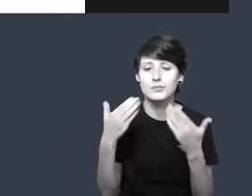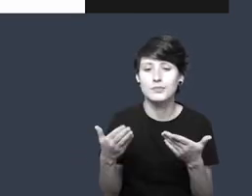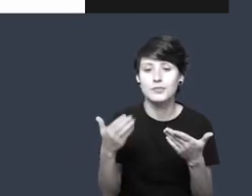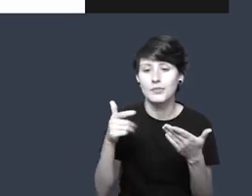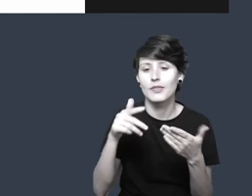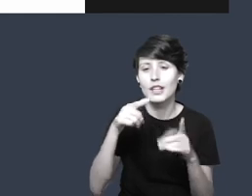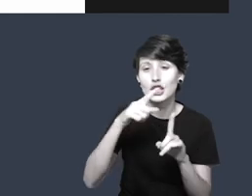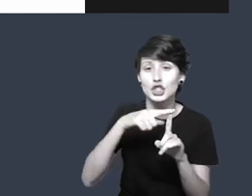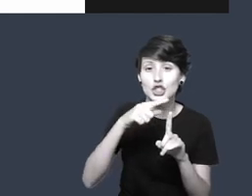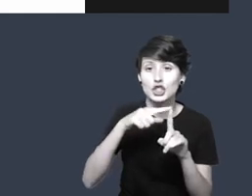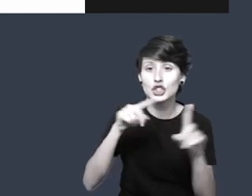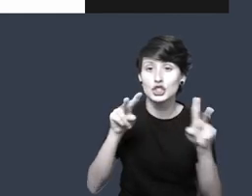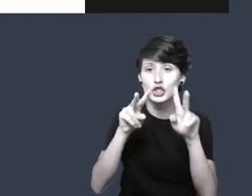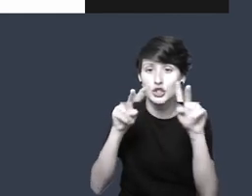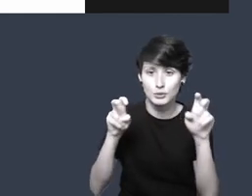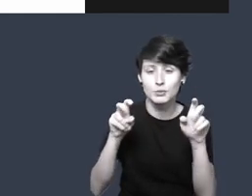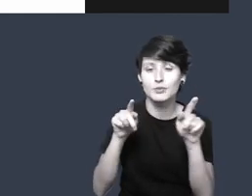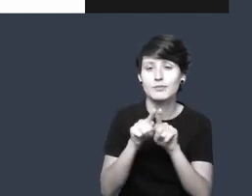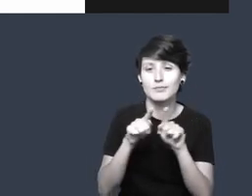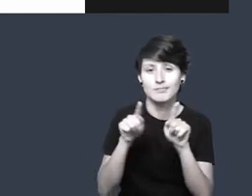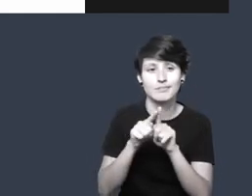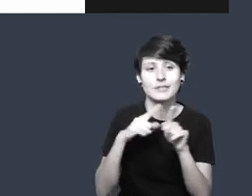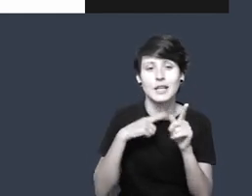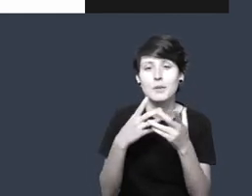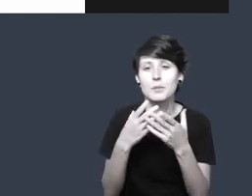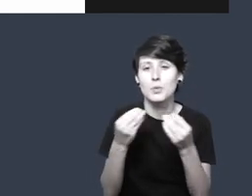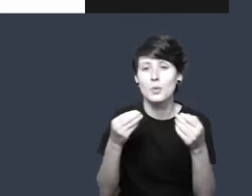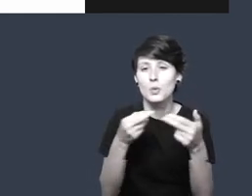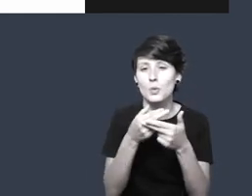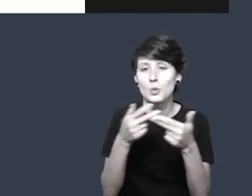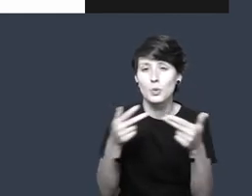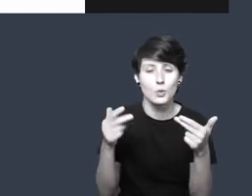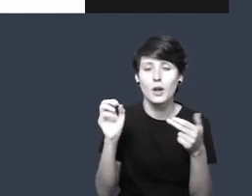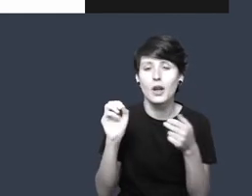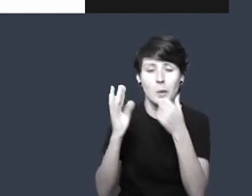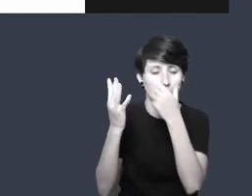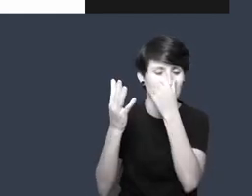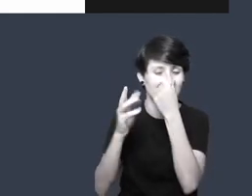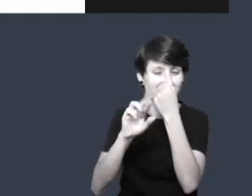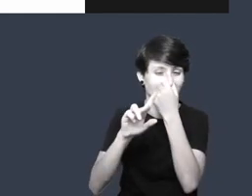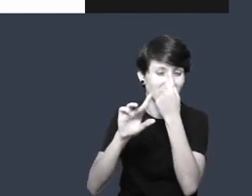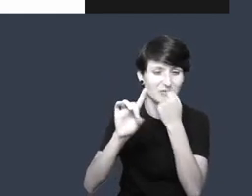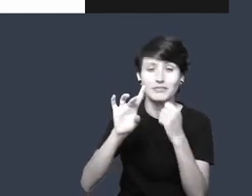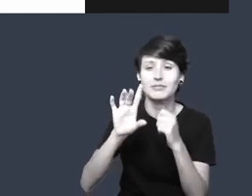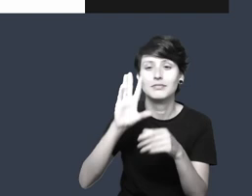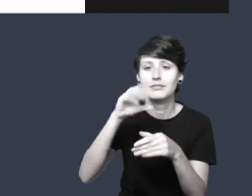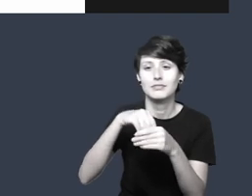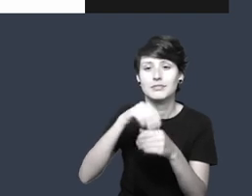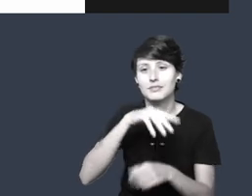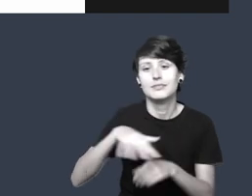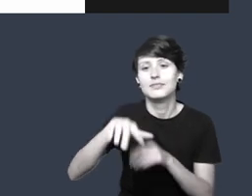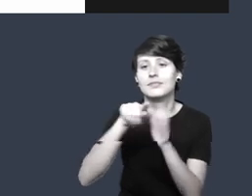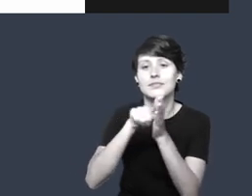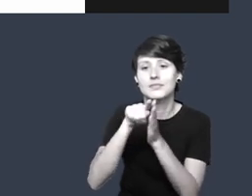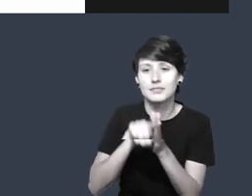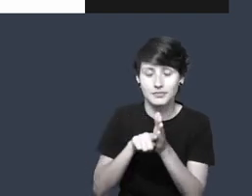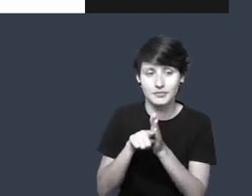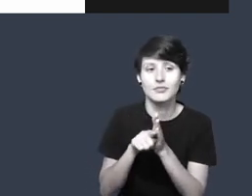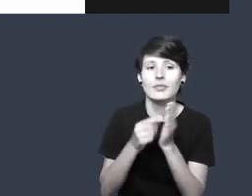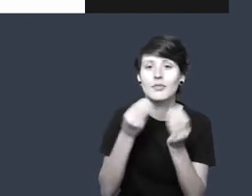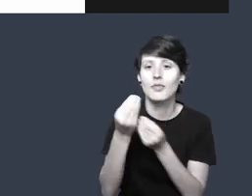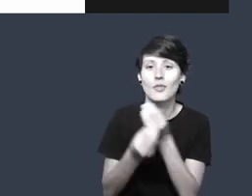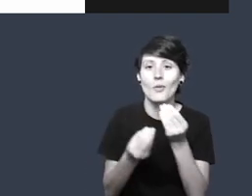por esse título, por exemplo, tem muita coisa acontecendo, não só, né, no, na área de pesquisa,